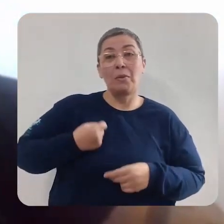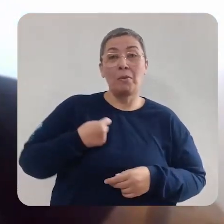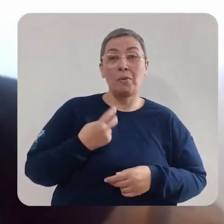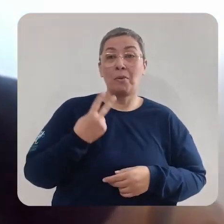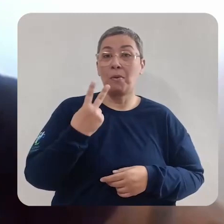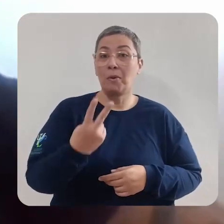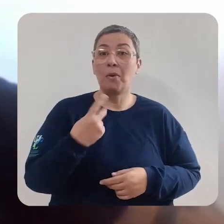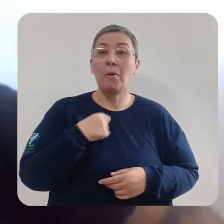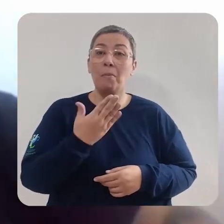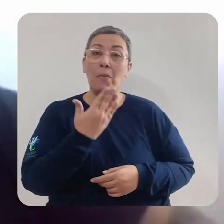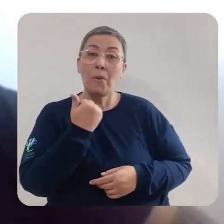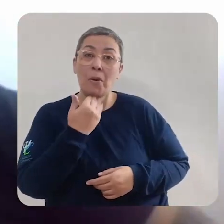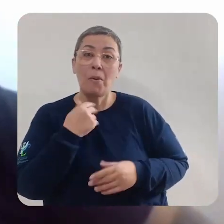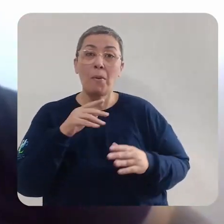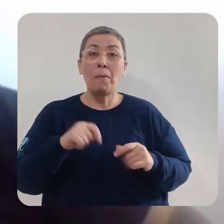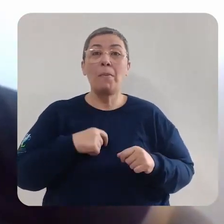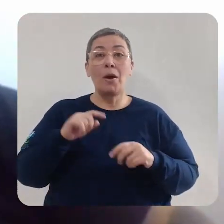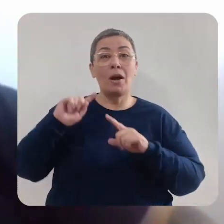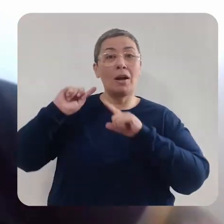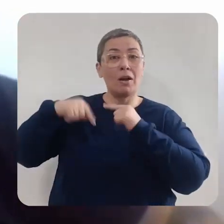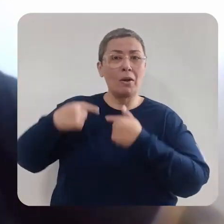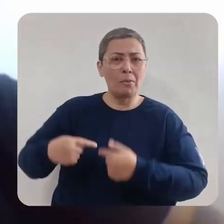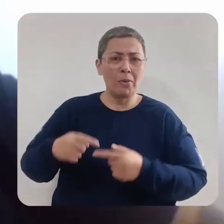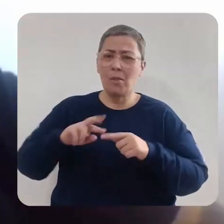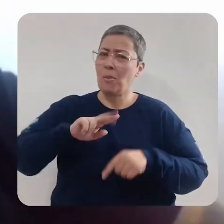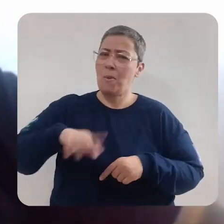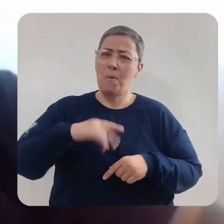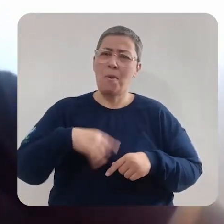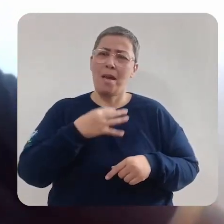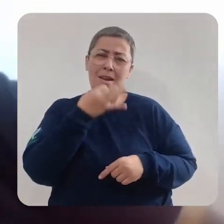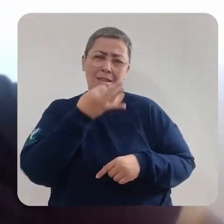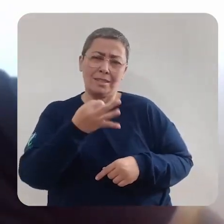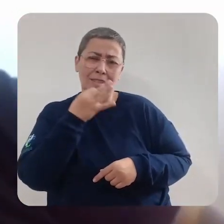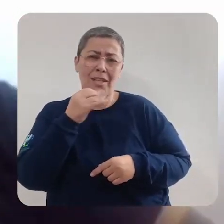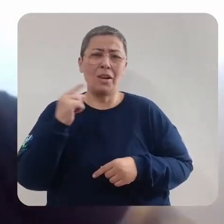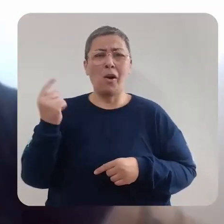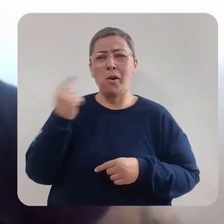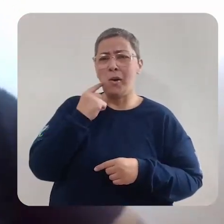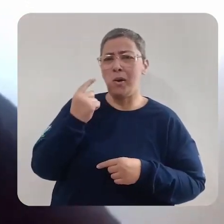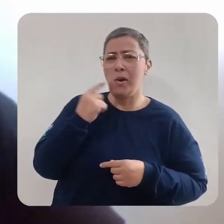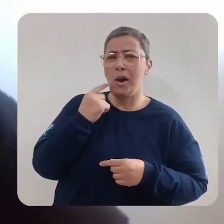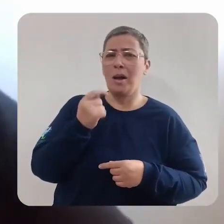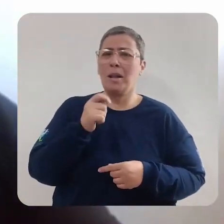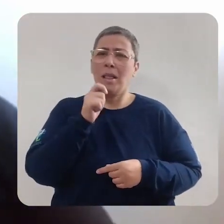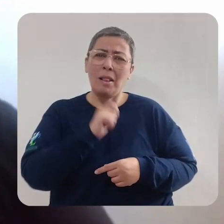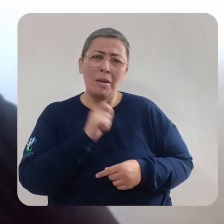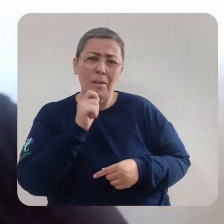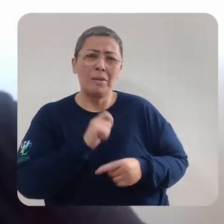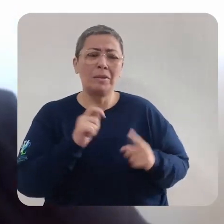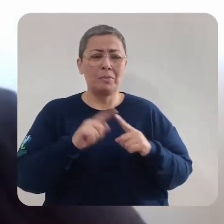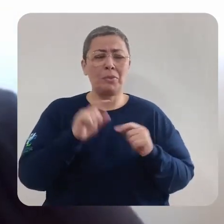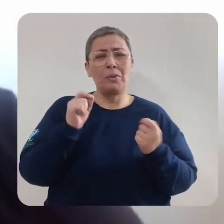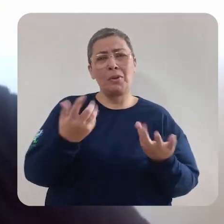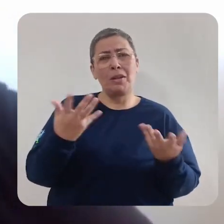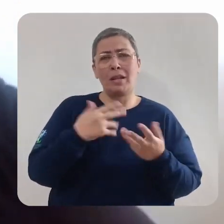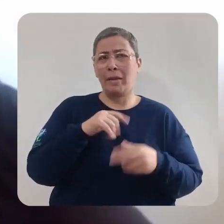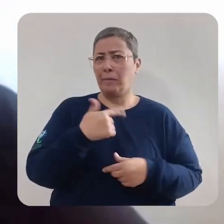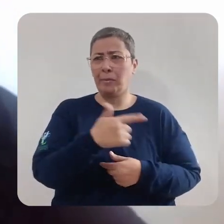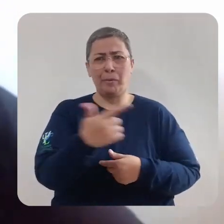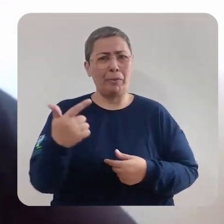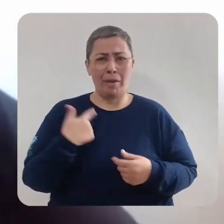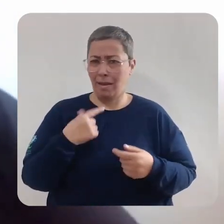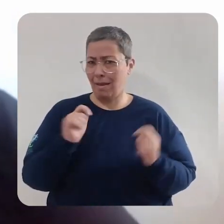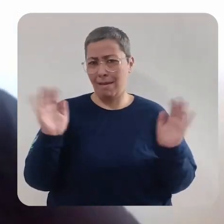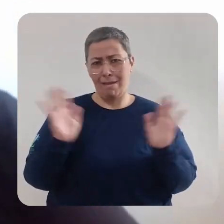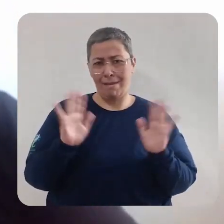Number 2. Os alimentos tradicionais não eram chiclete, bala, pirulito, até porque, meu Deus,